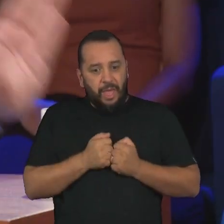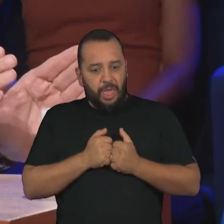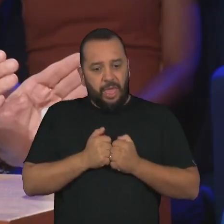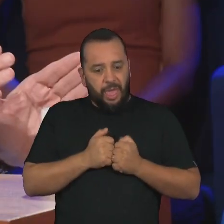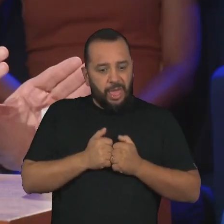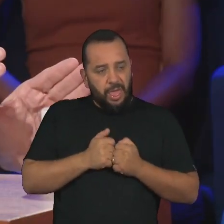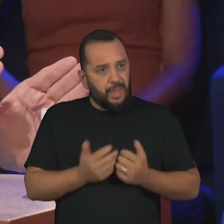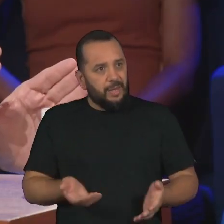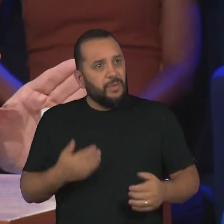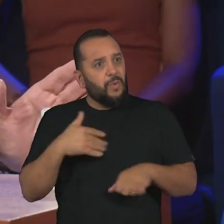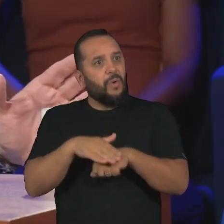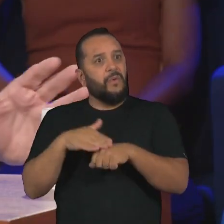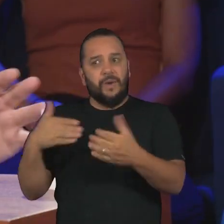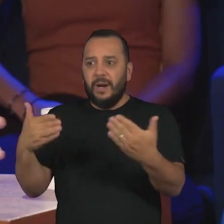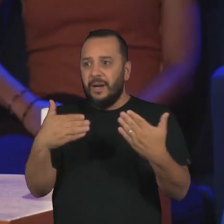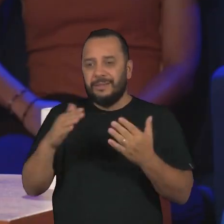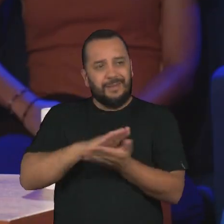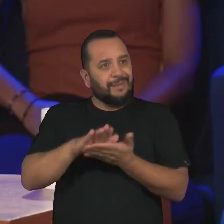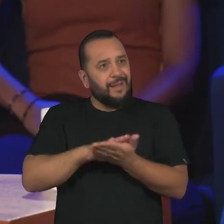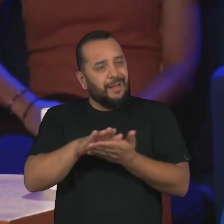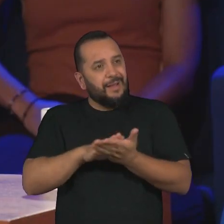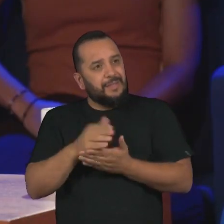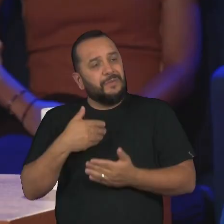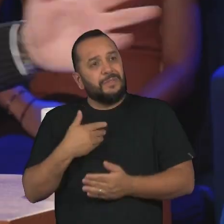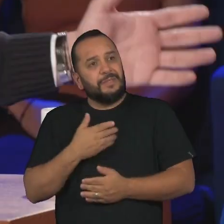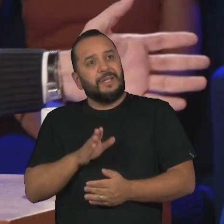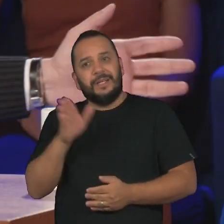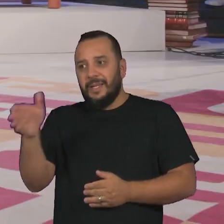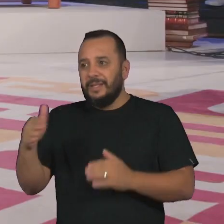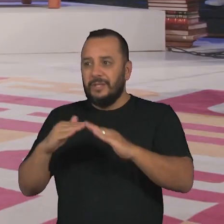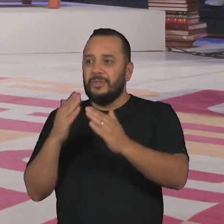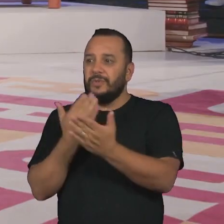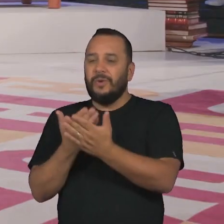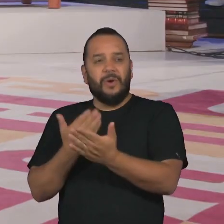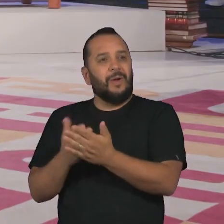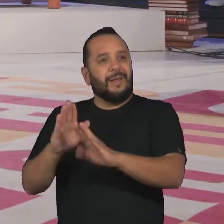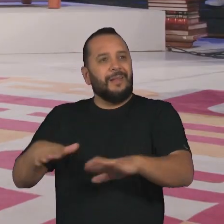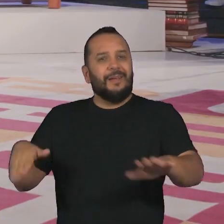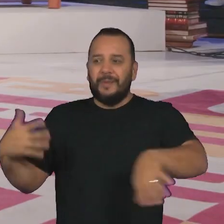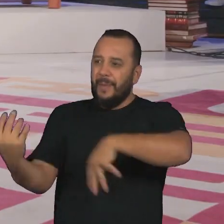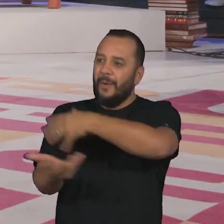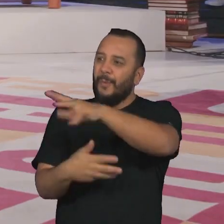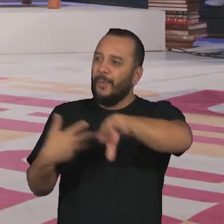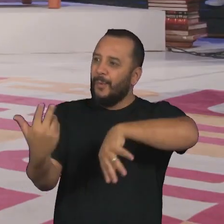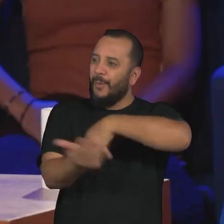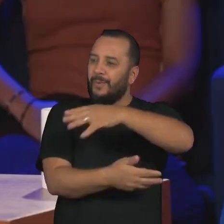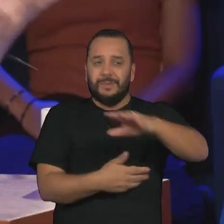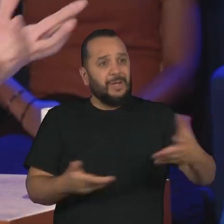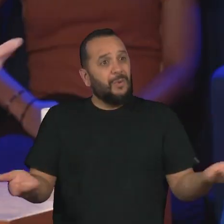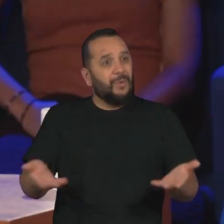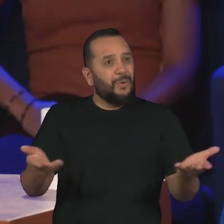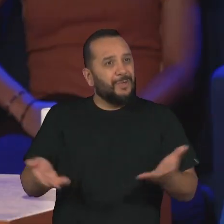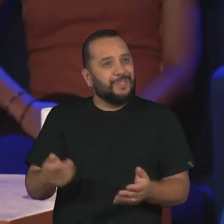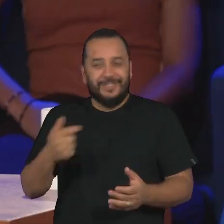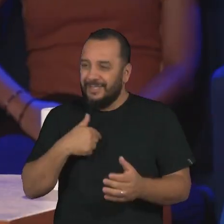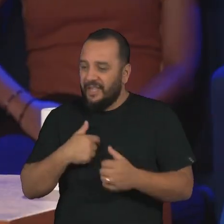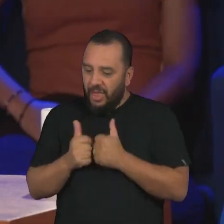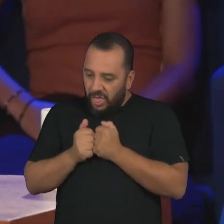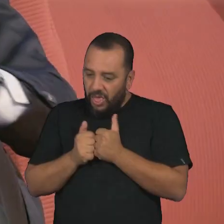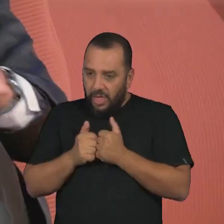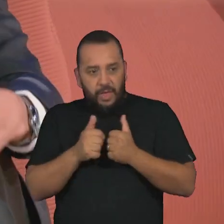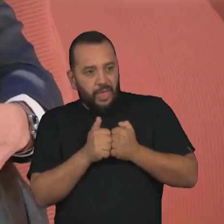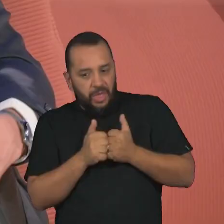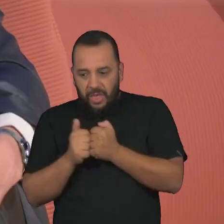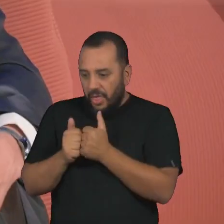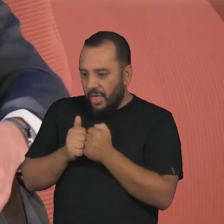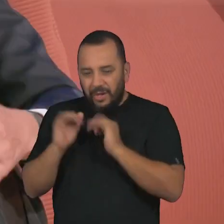aí não fala com ninguém, né? Você entrava em escola de criança, era uma algazarra. Aí cada criança com celular... Cadê a alegria, né?